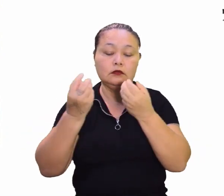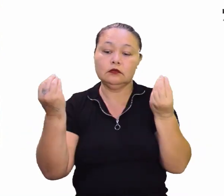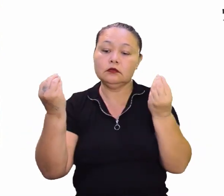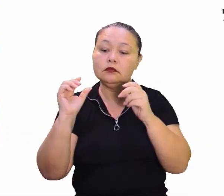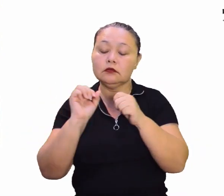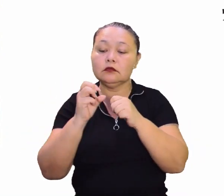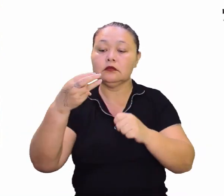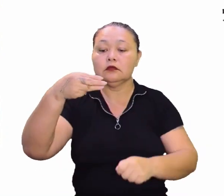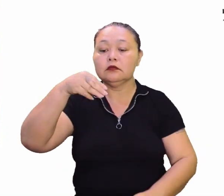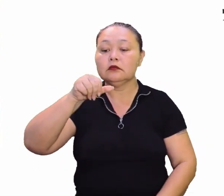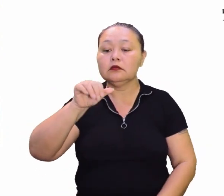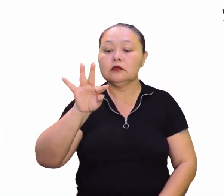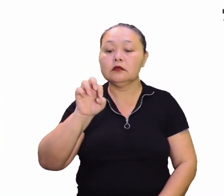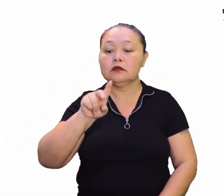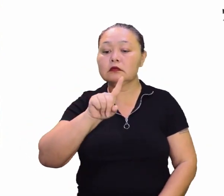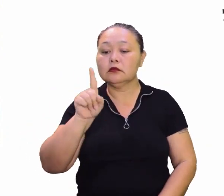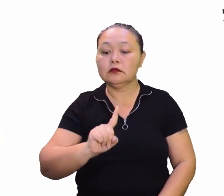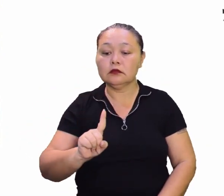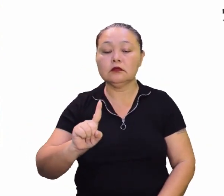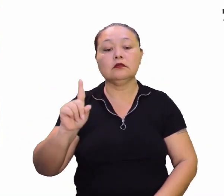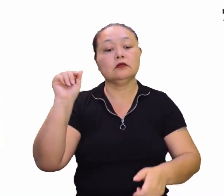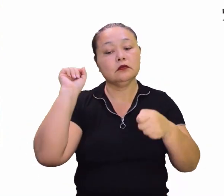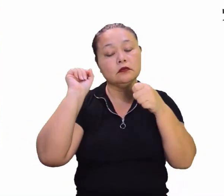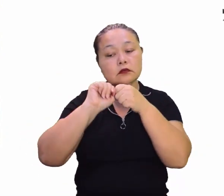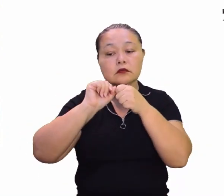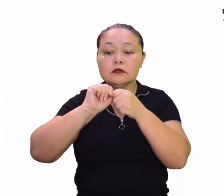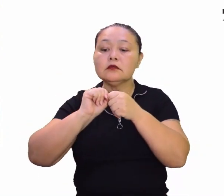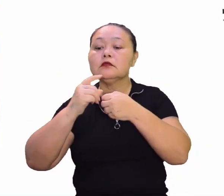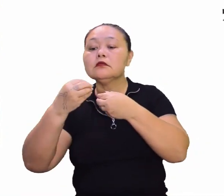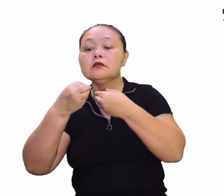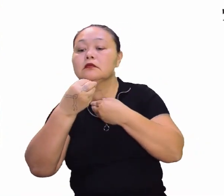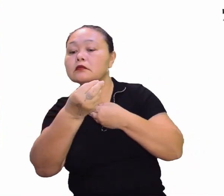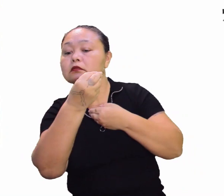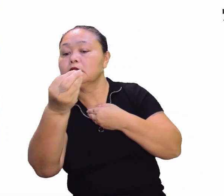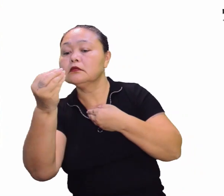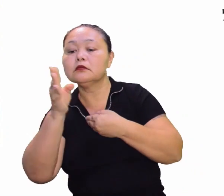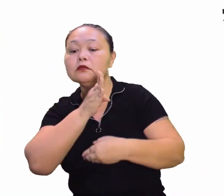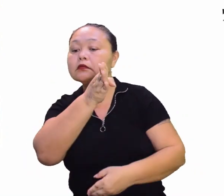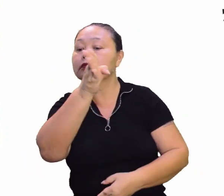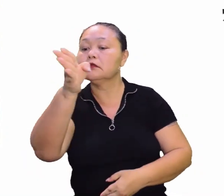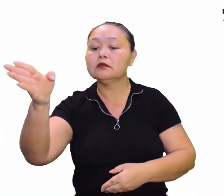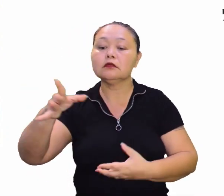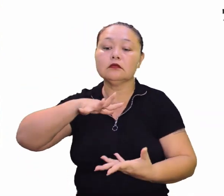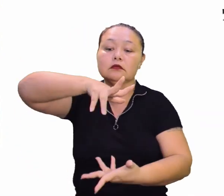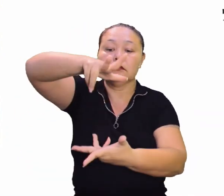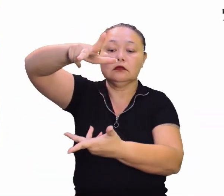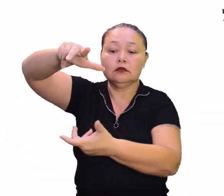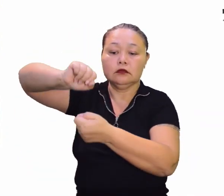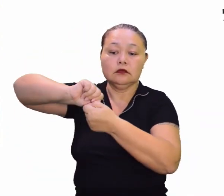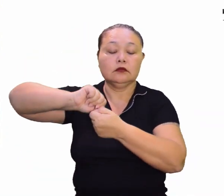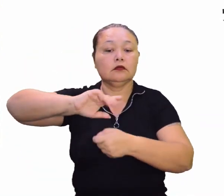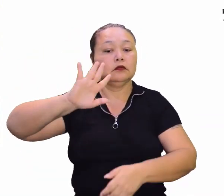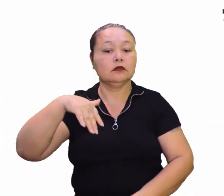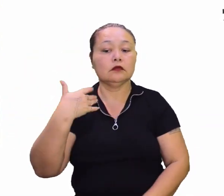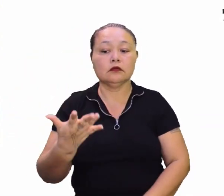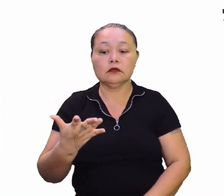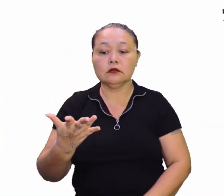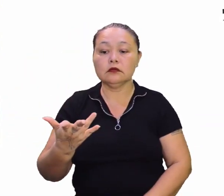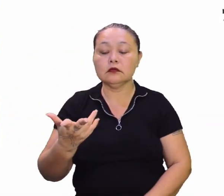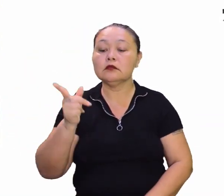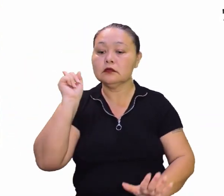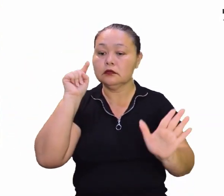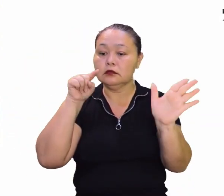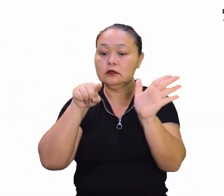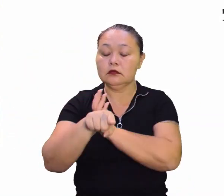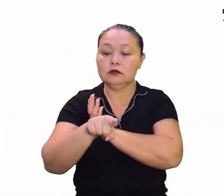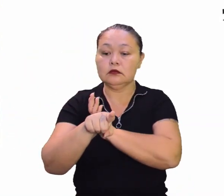para a matriz, e a matriz que faz a distribuição para várias partes do mundo. Aí você, de repente, pode perguntar,